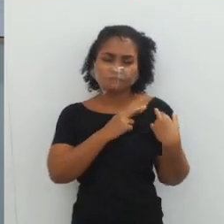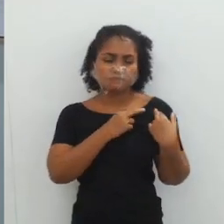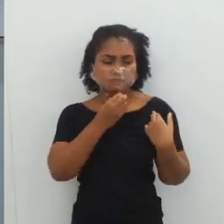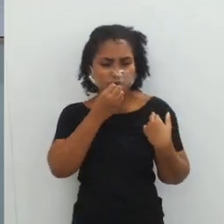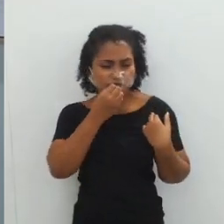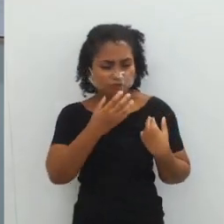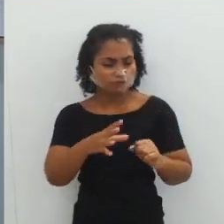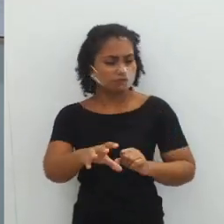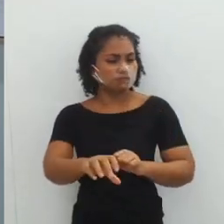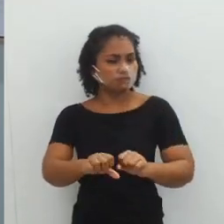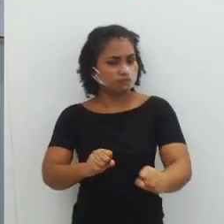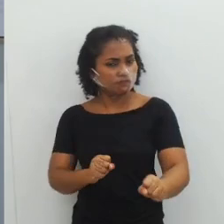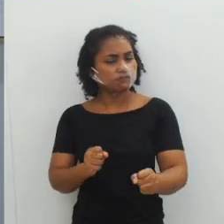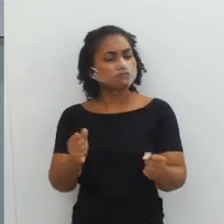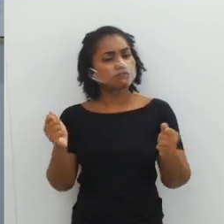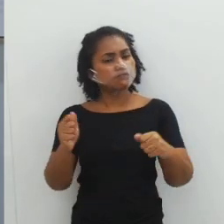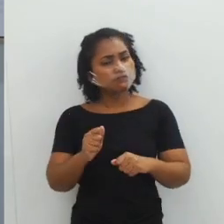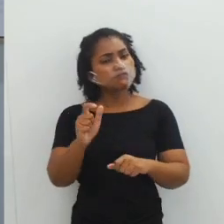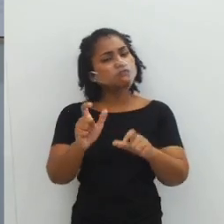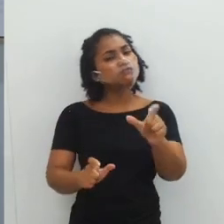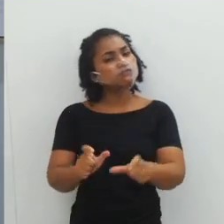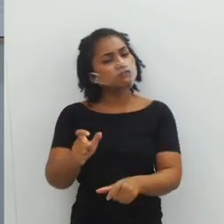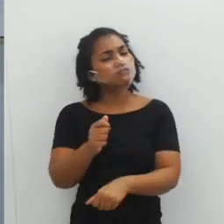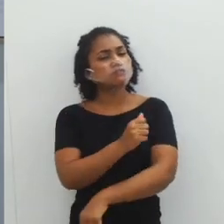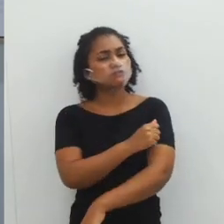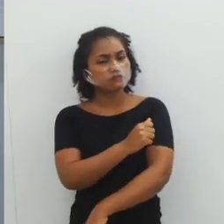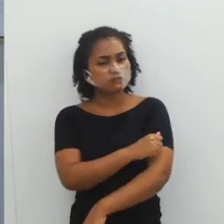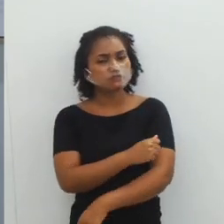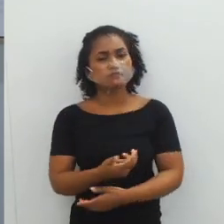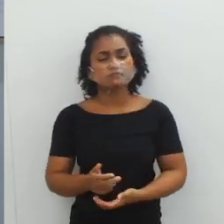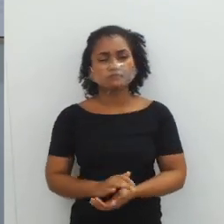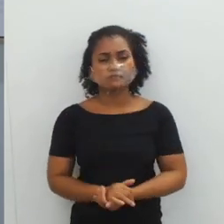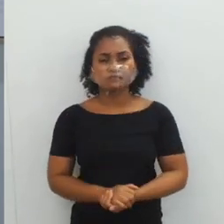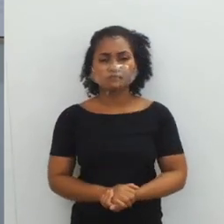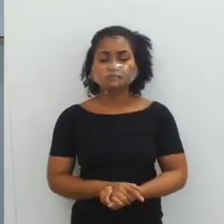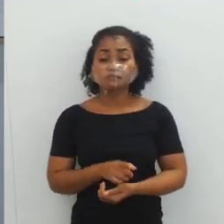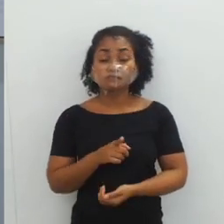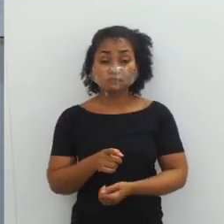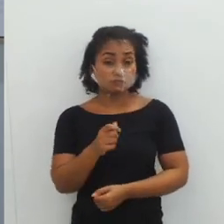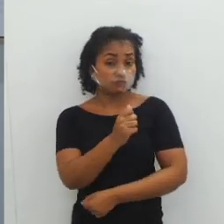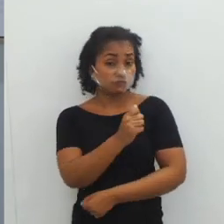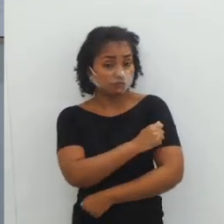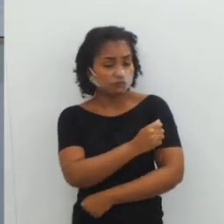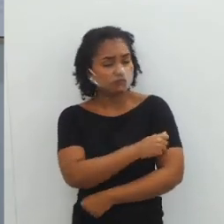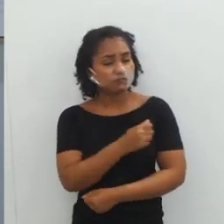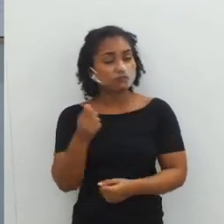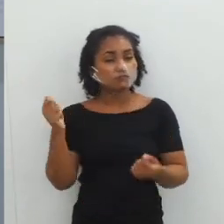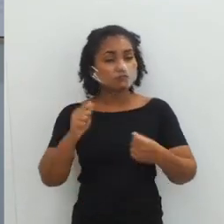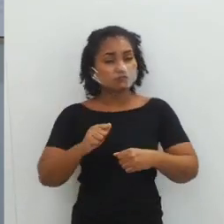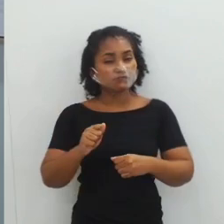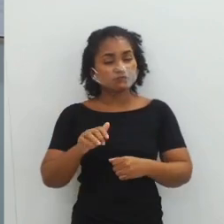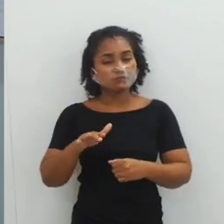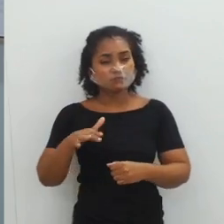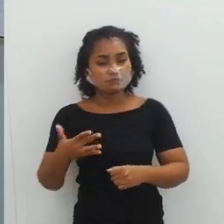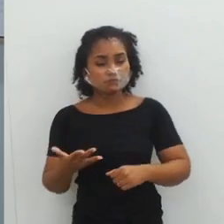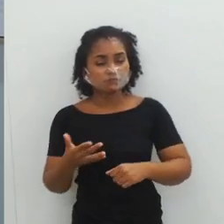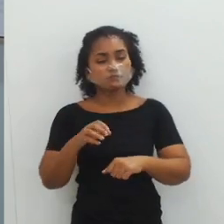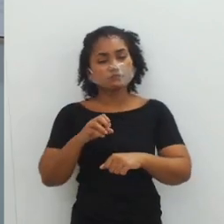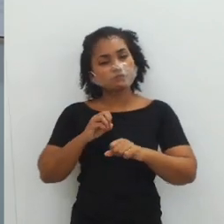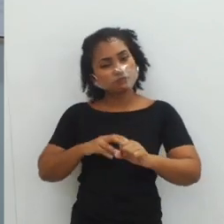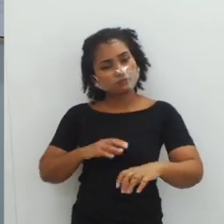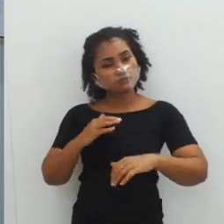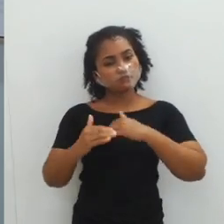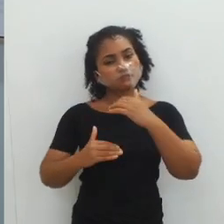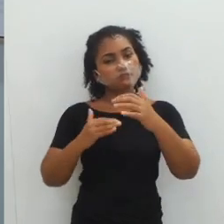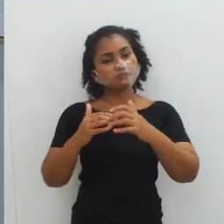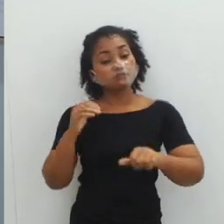boa formação para os seus estudantes, para que eles possam, a partir da educação,